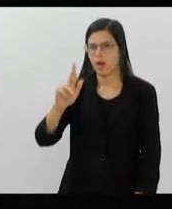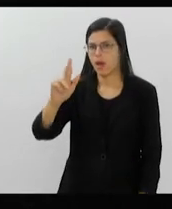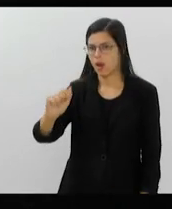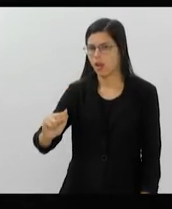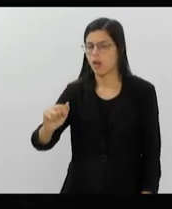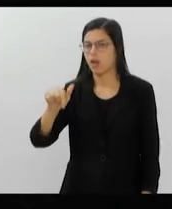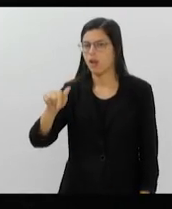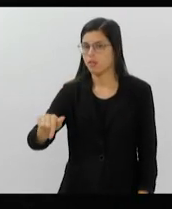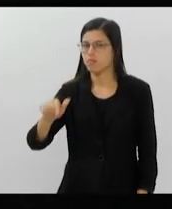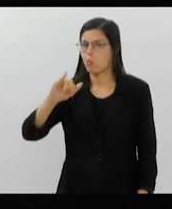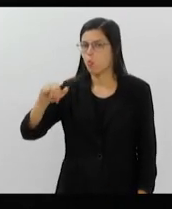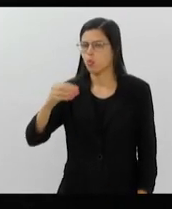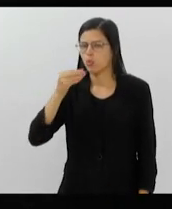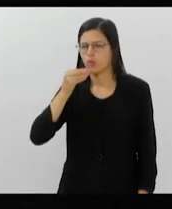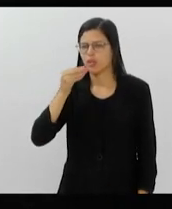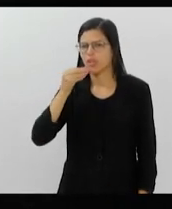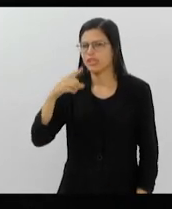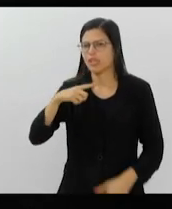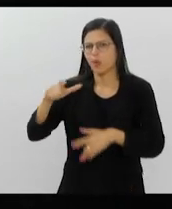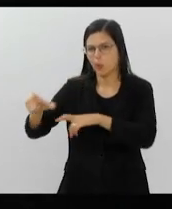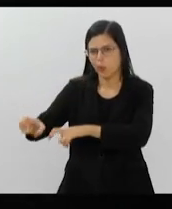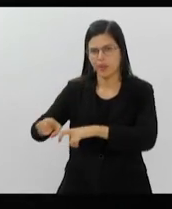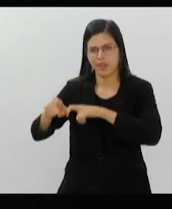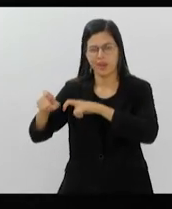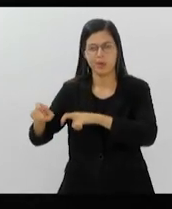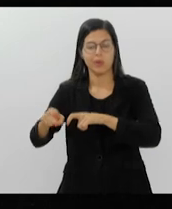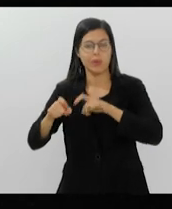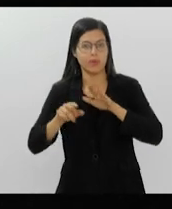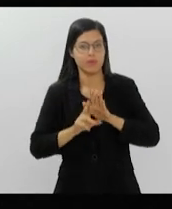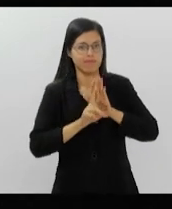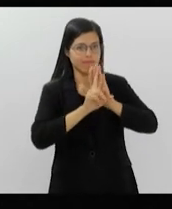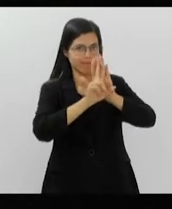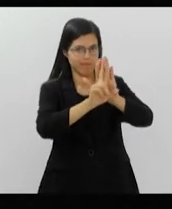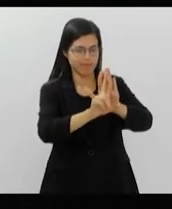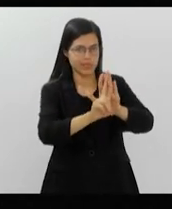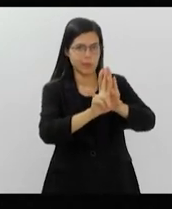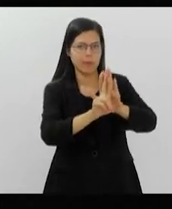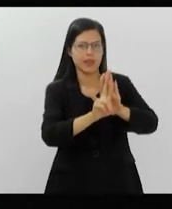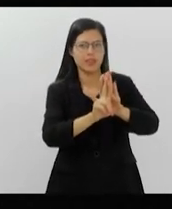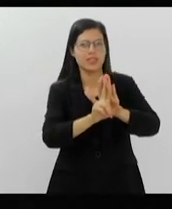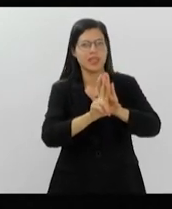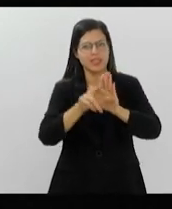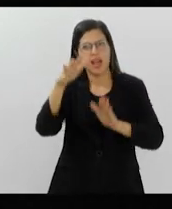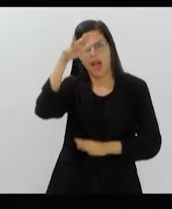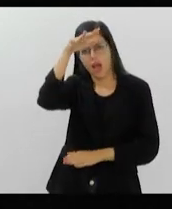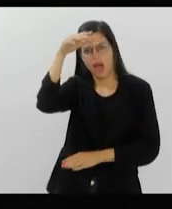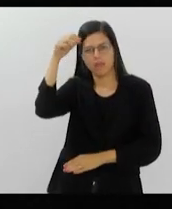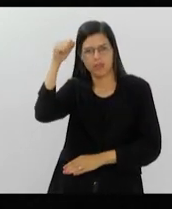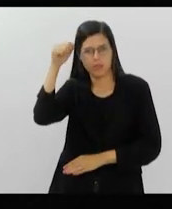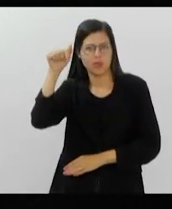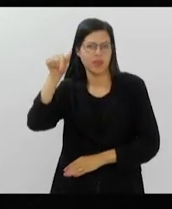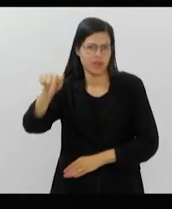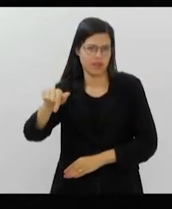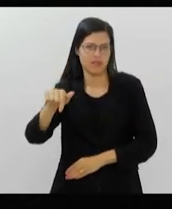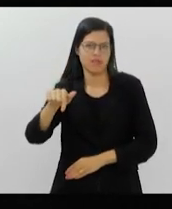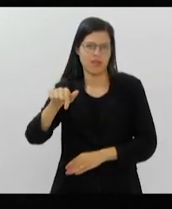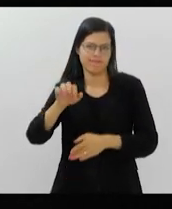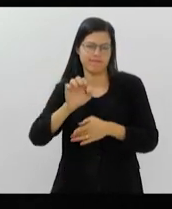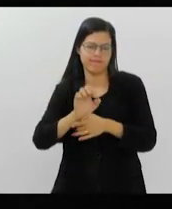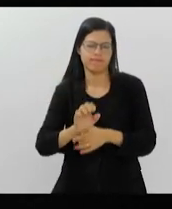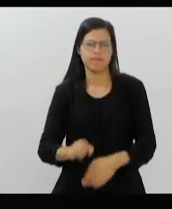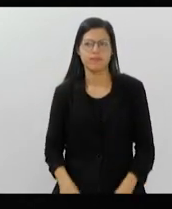seu Marabá, no interior do Pará, representar boa parte da Amazônia no parlamento daquele